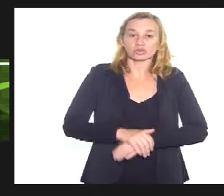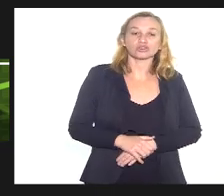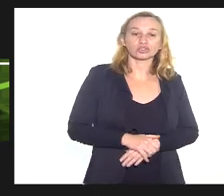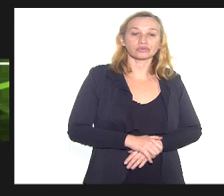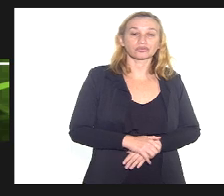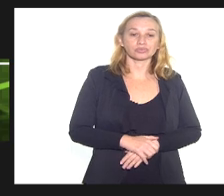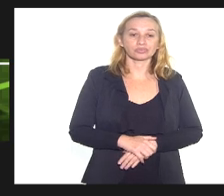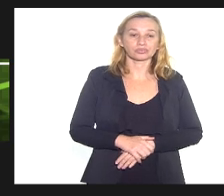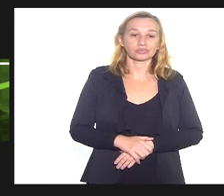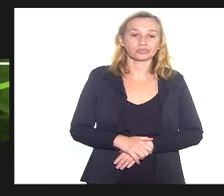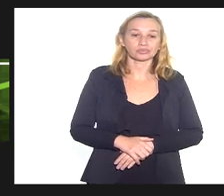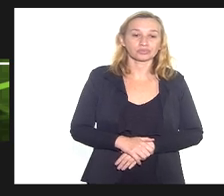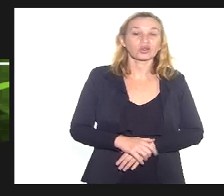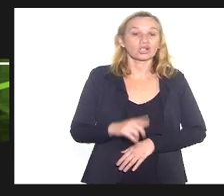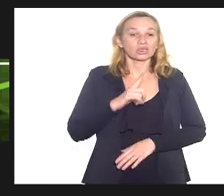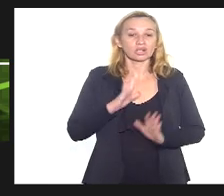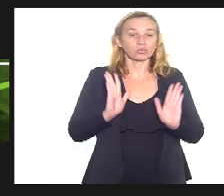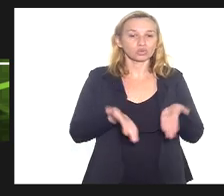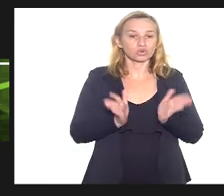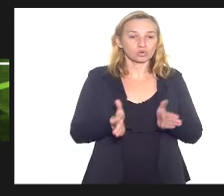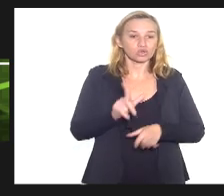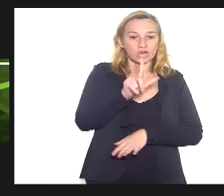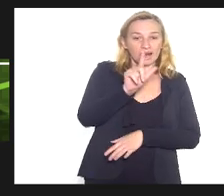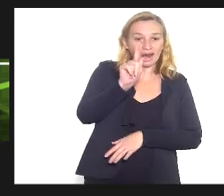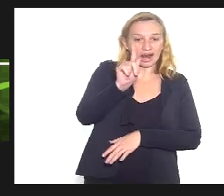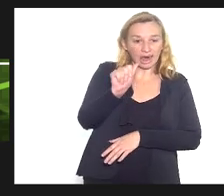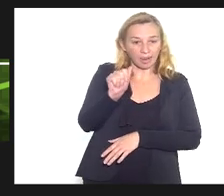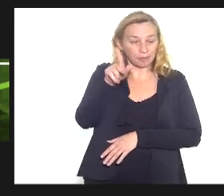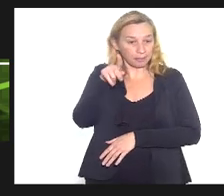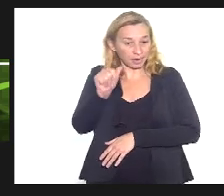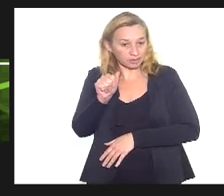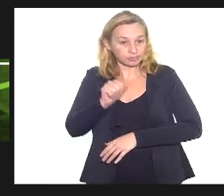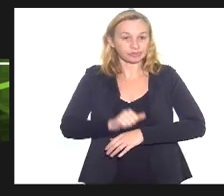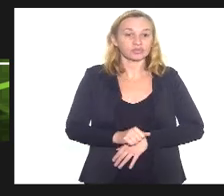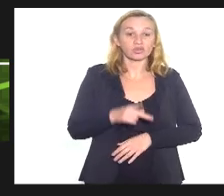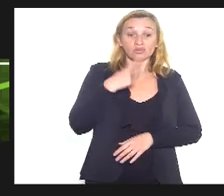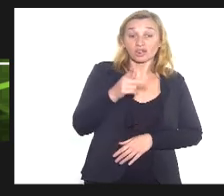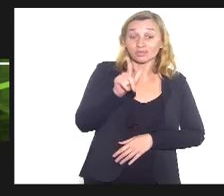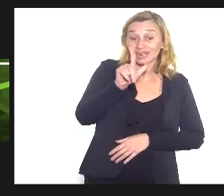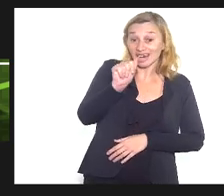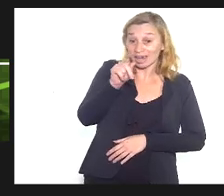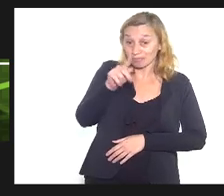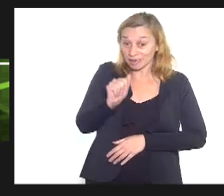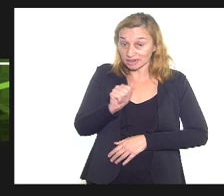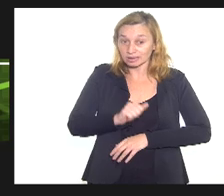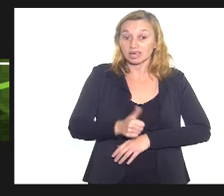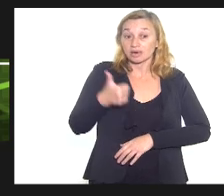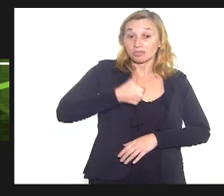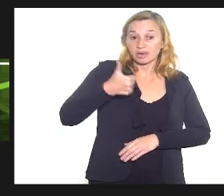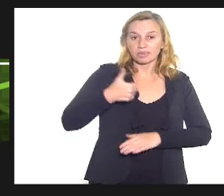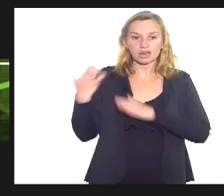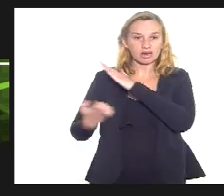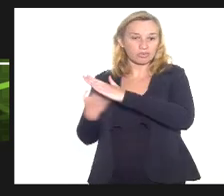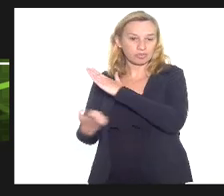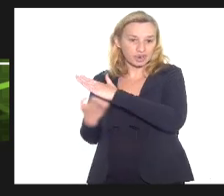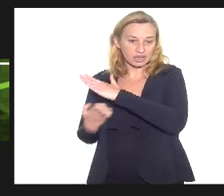temos hoje Lapa. Quando nós falamos de Lapa, Total Energy foi a primeira